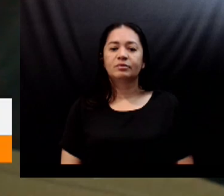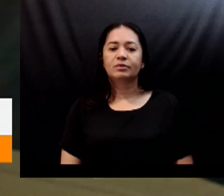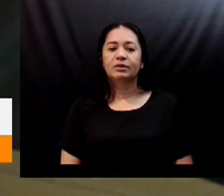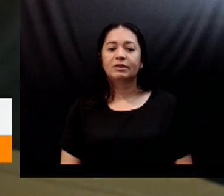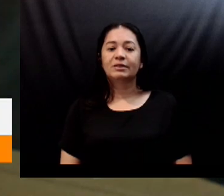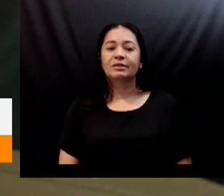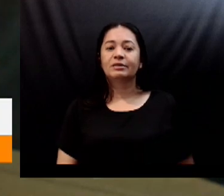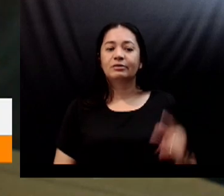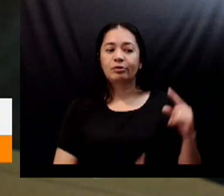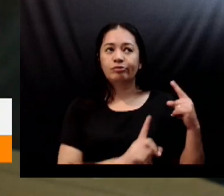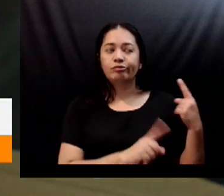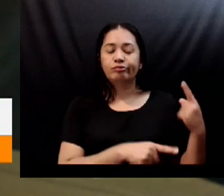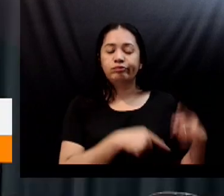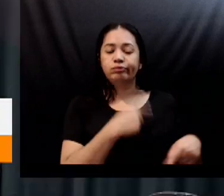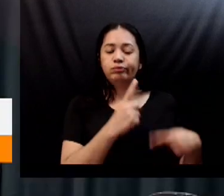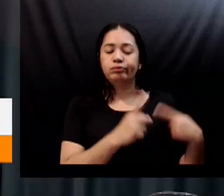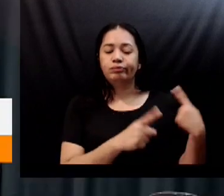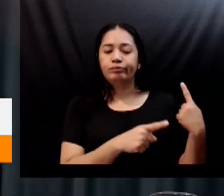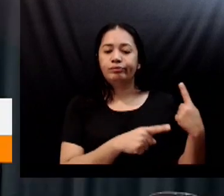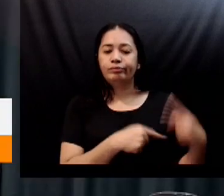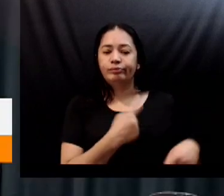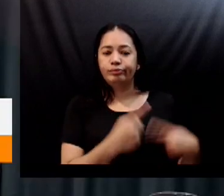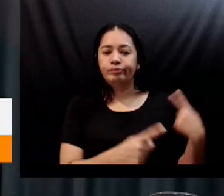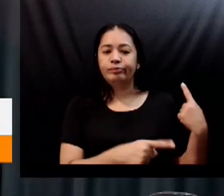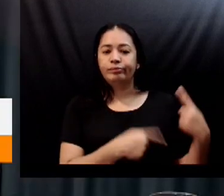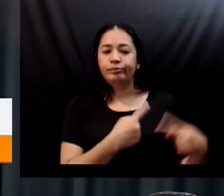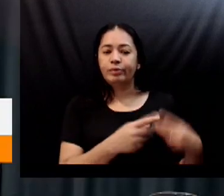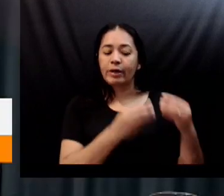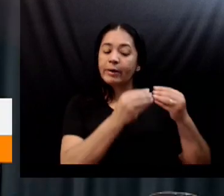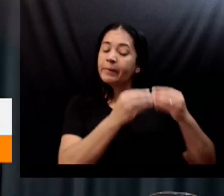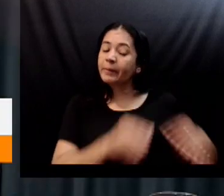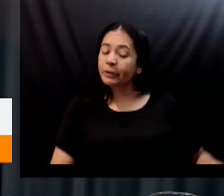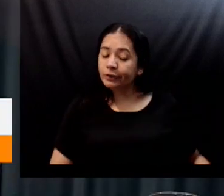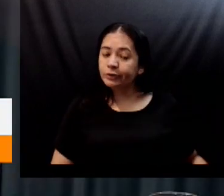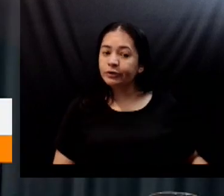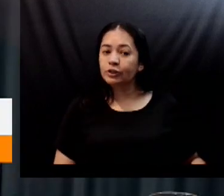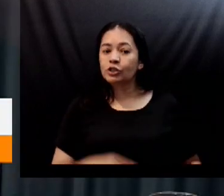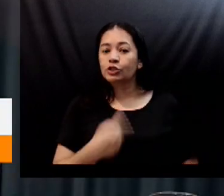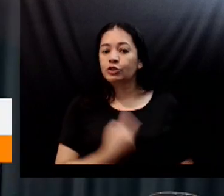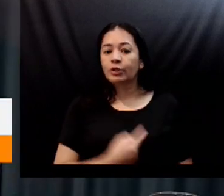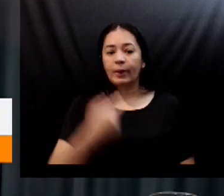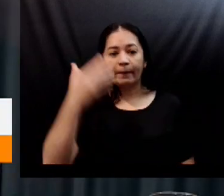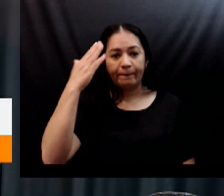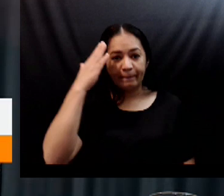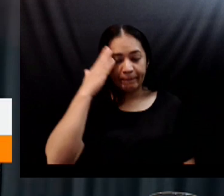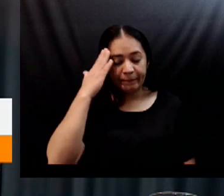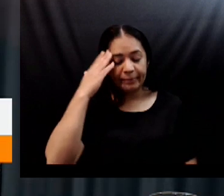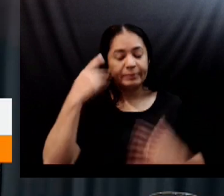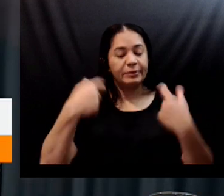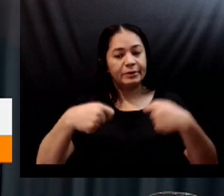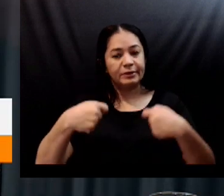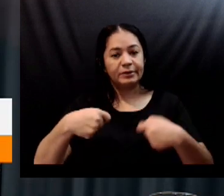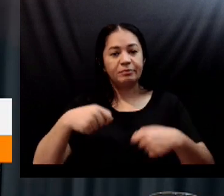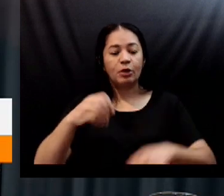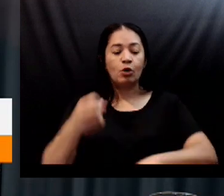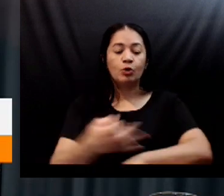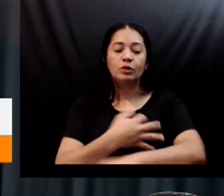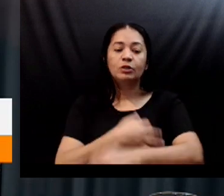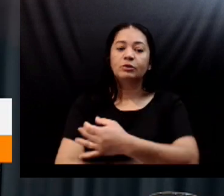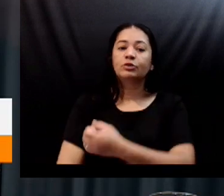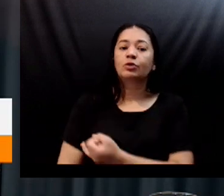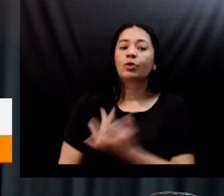que prejudica? A gente precisa entender quais os sentimentos que estão envolvidos quando você